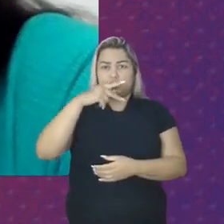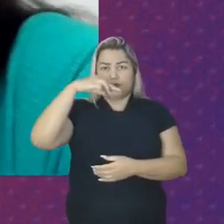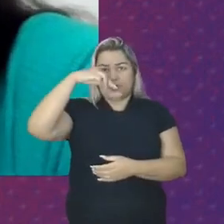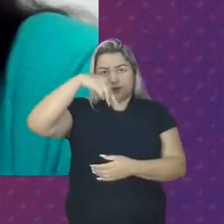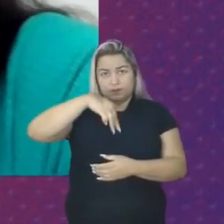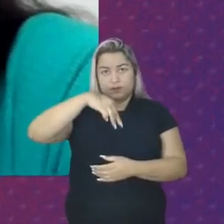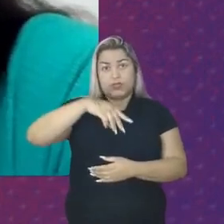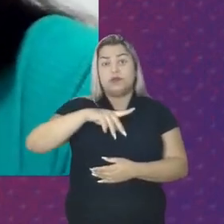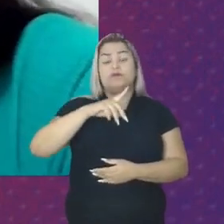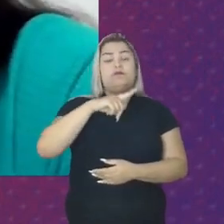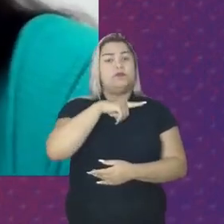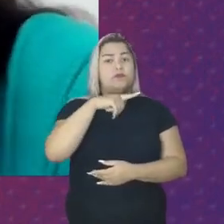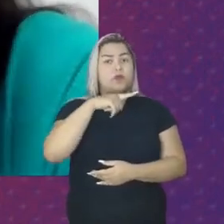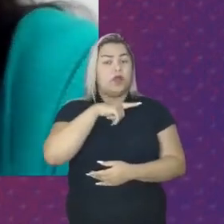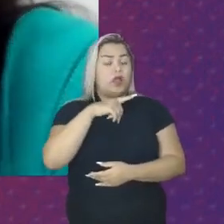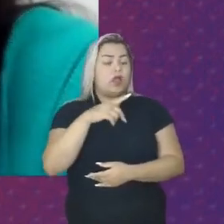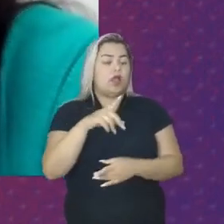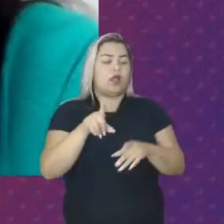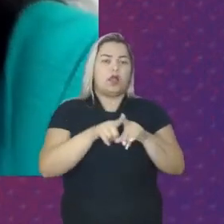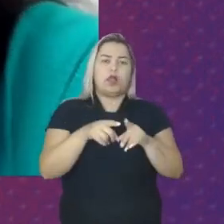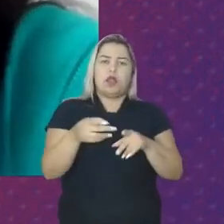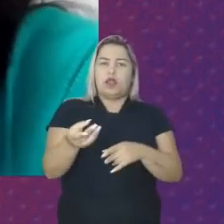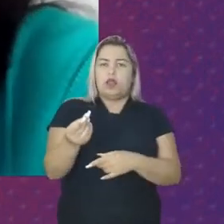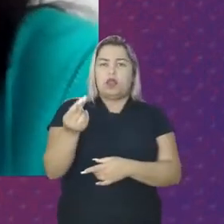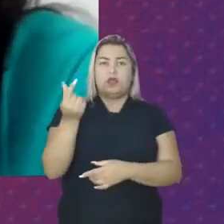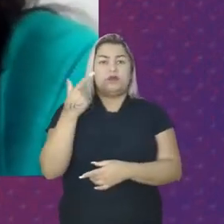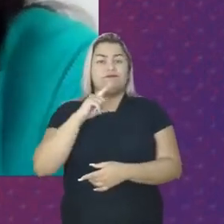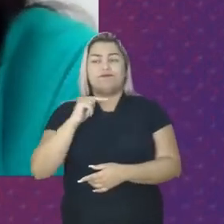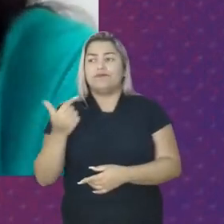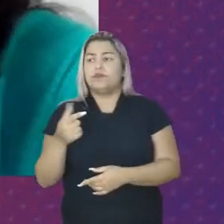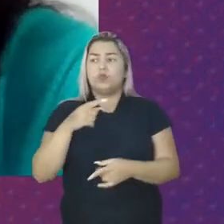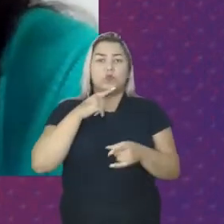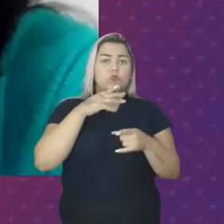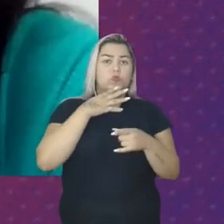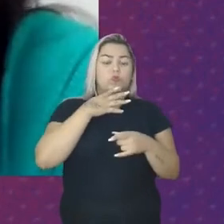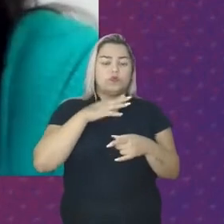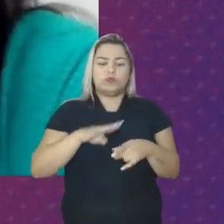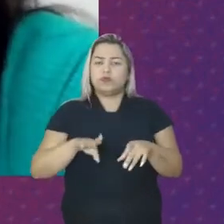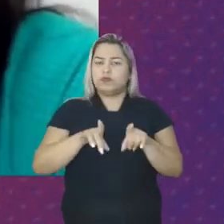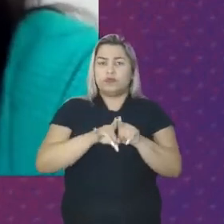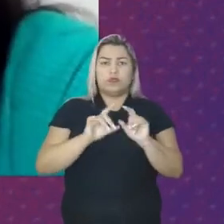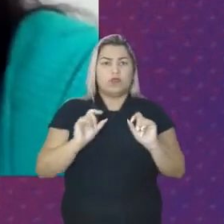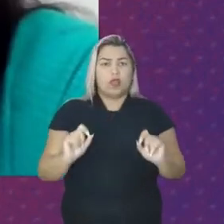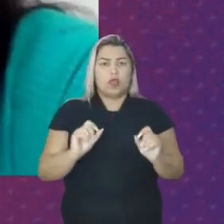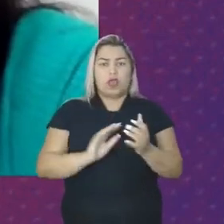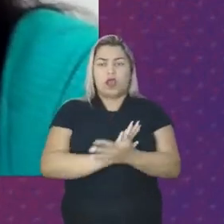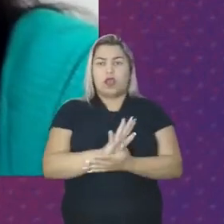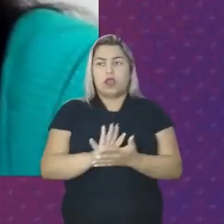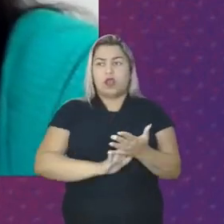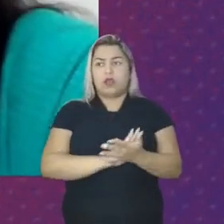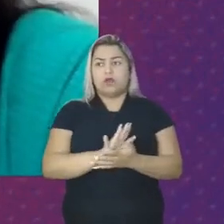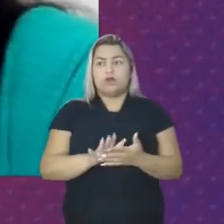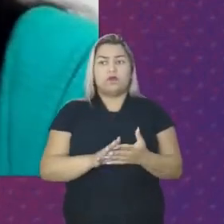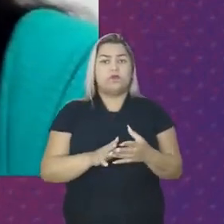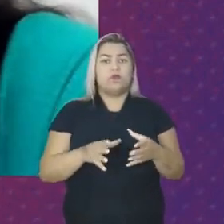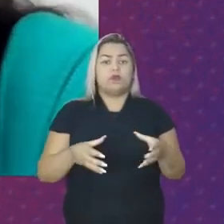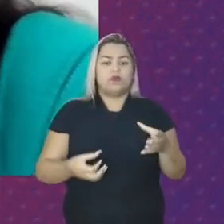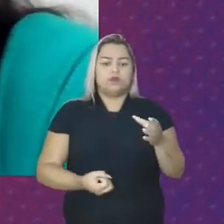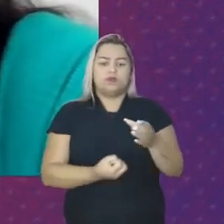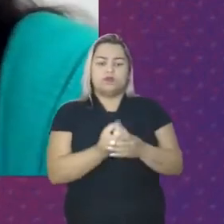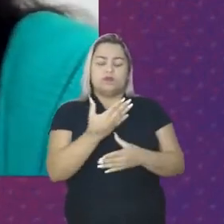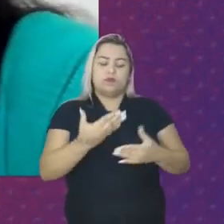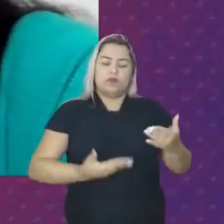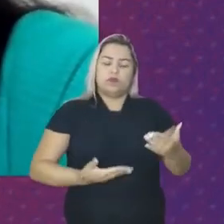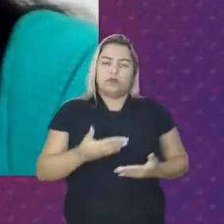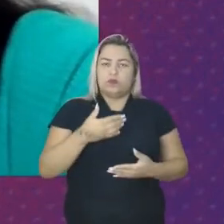não existia naquela época nenhum conhecimento, nem expertise para poder montar um serviço como o